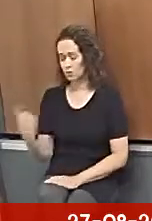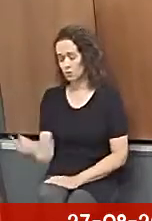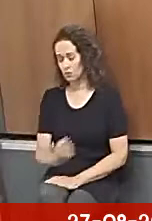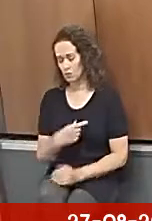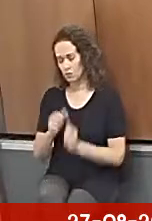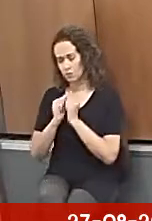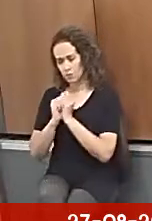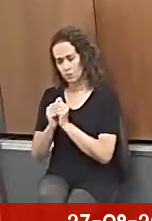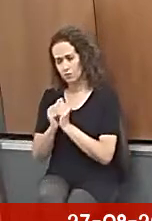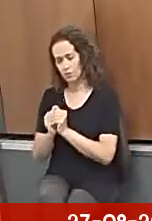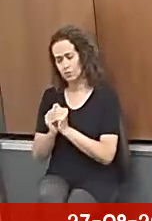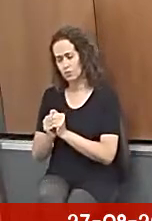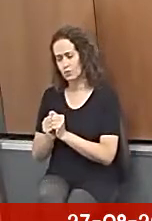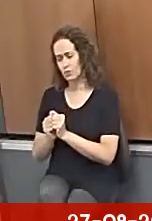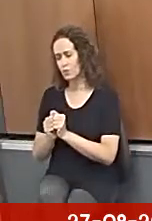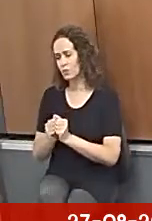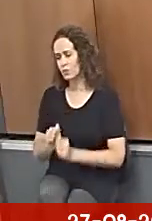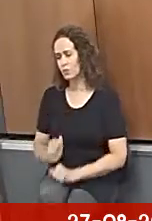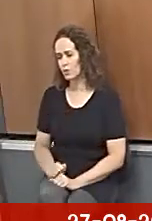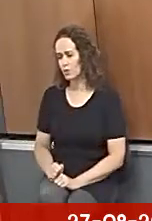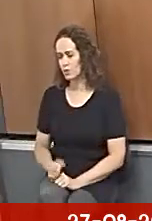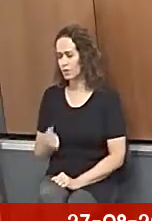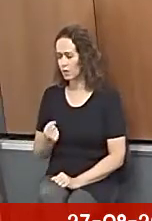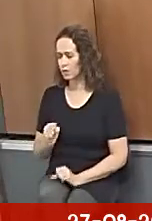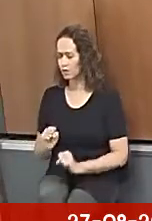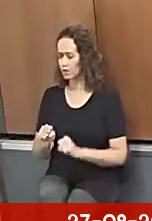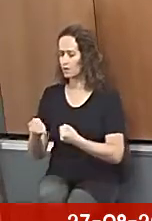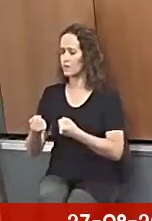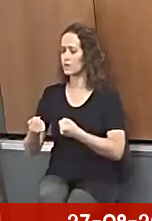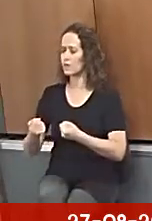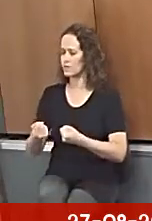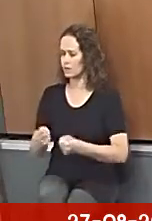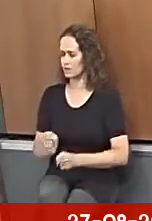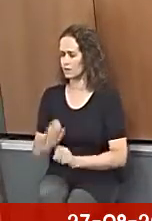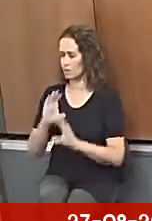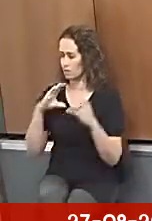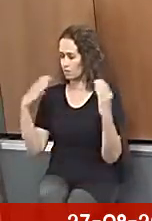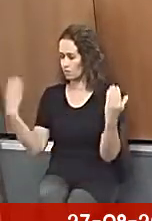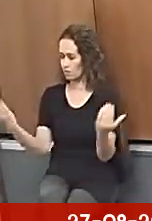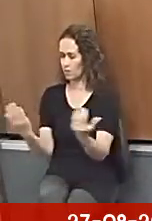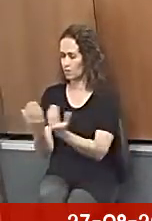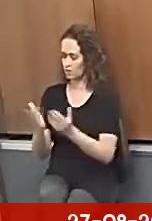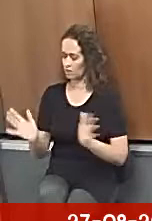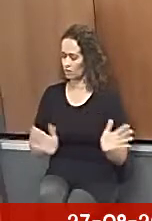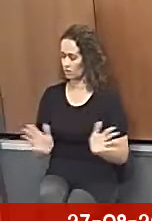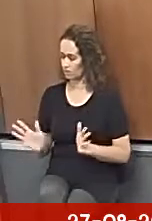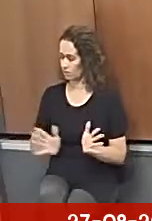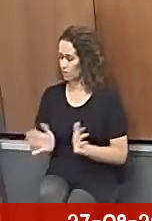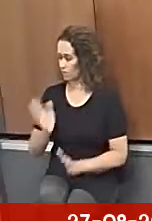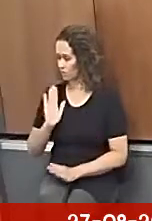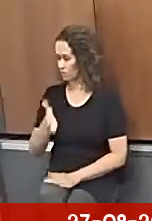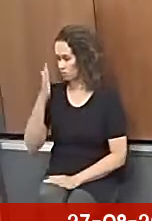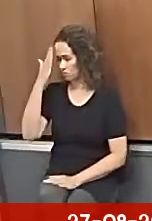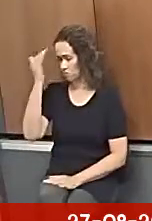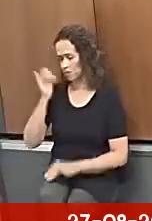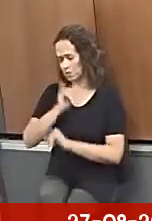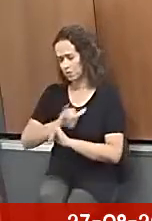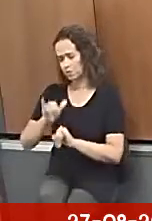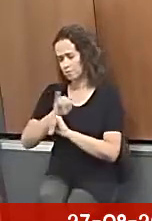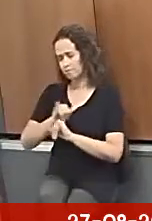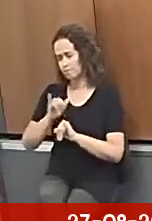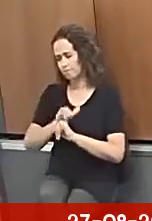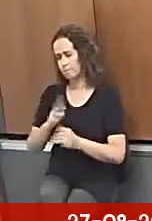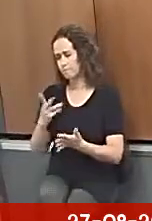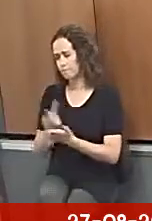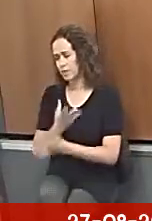junto com vossa excelência em defesa da acessibilidade no mineirão que a gente sabe os relatos que a gente tem presenciado